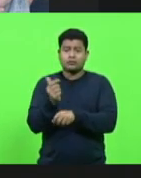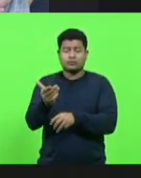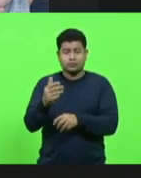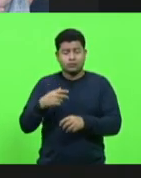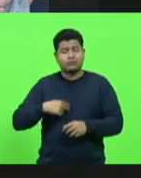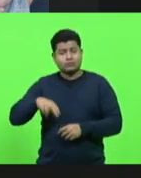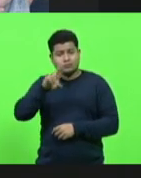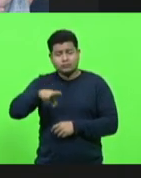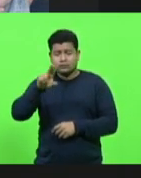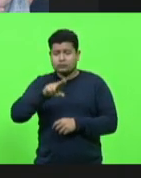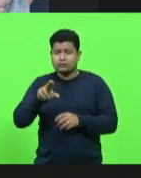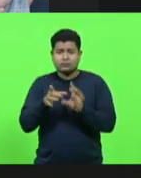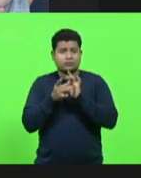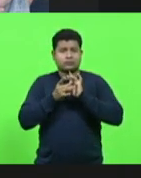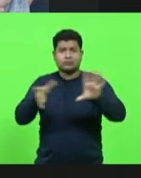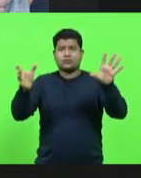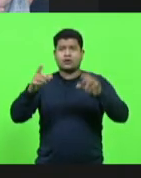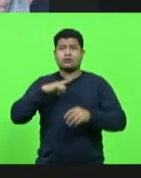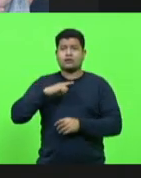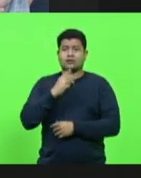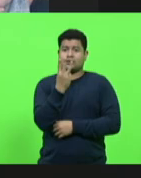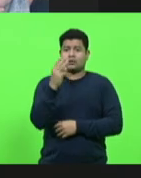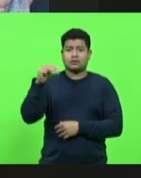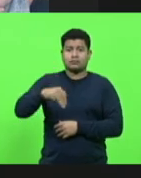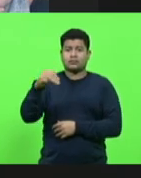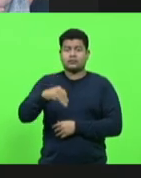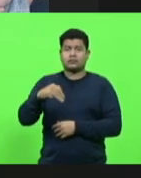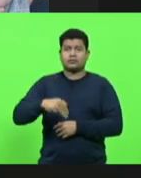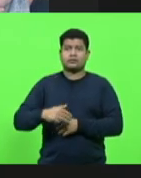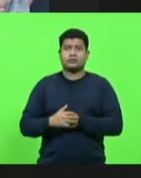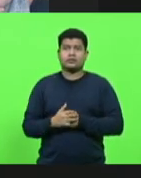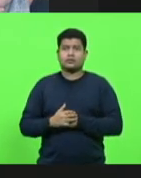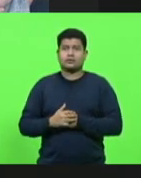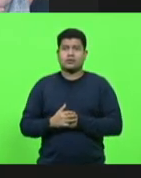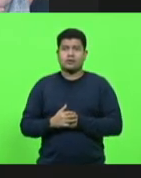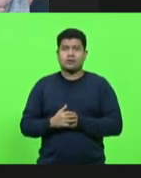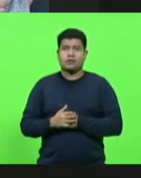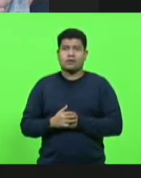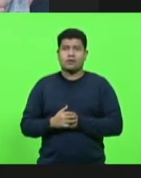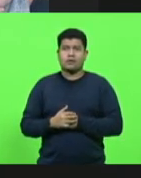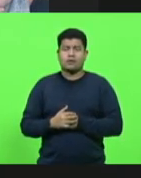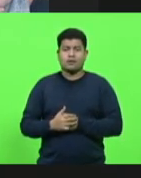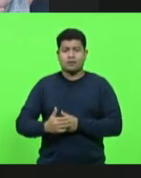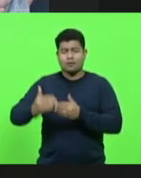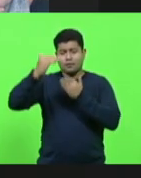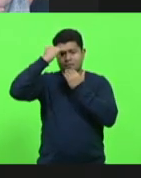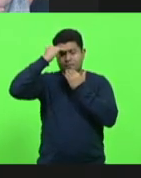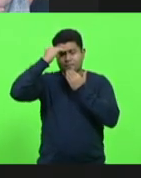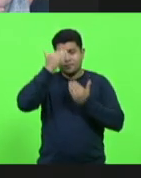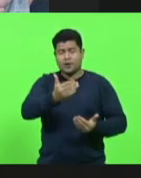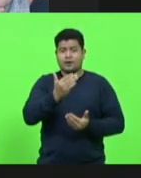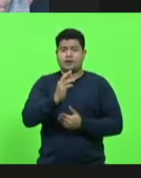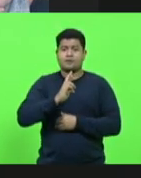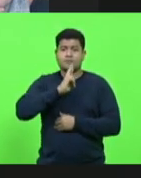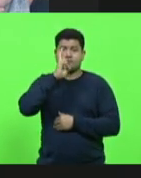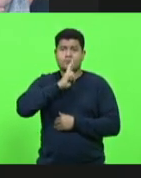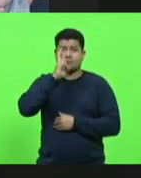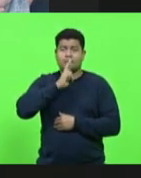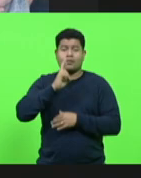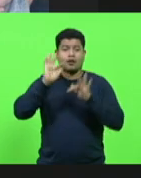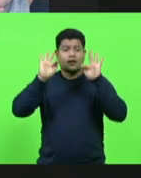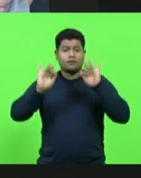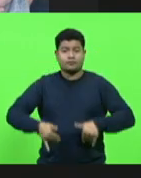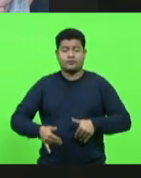da palavra. Eu tenho três minutos para falar, estou falando muito menos que isso. Muito obrigado pela sua educação, Rodrigo Minotto. E terminando, presidente,